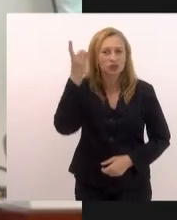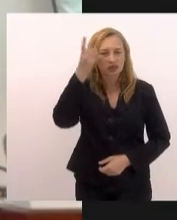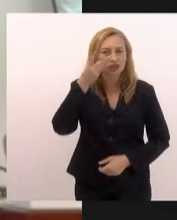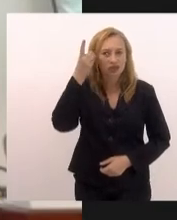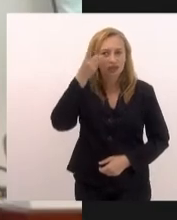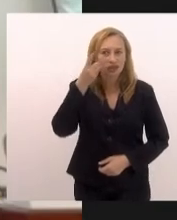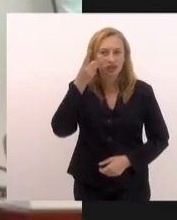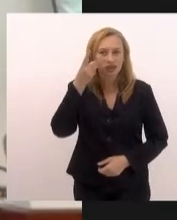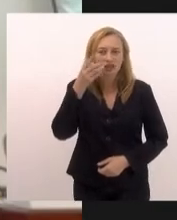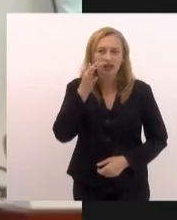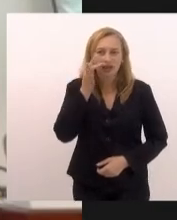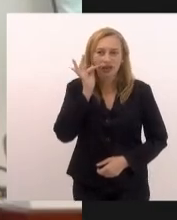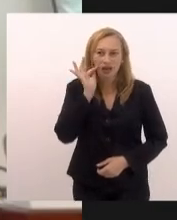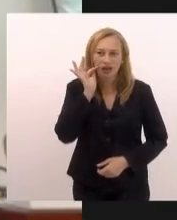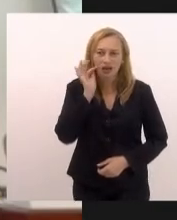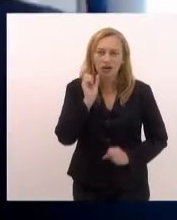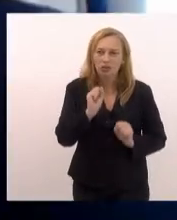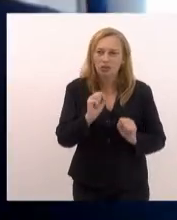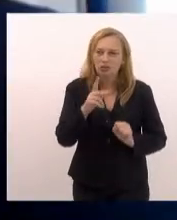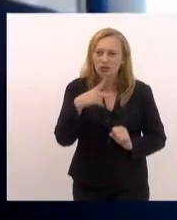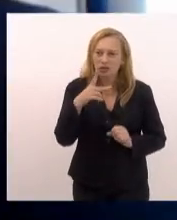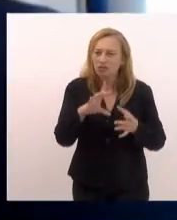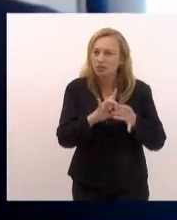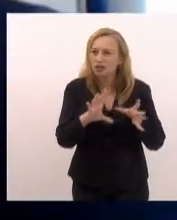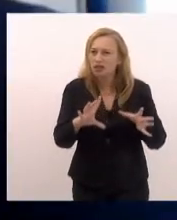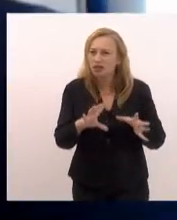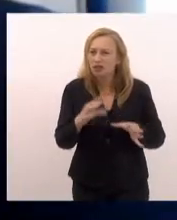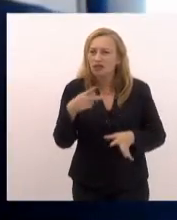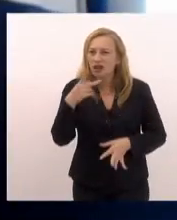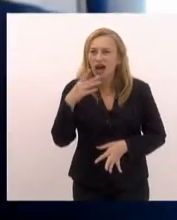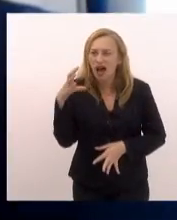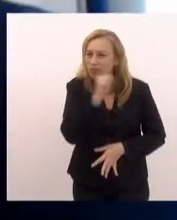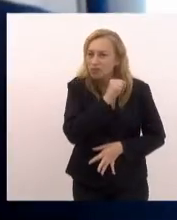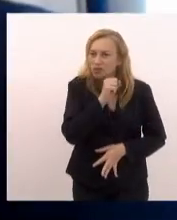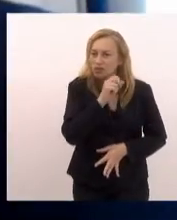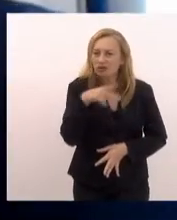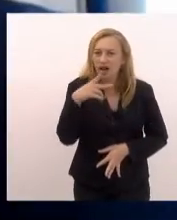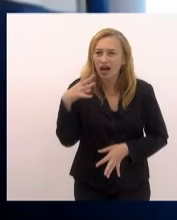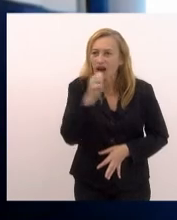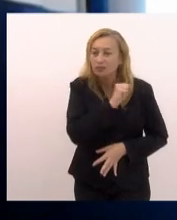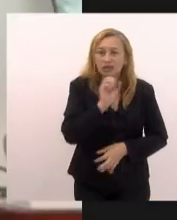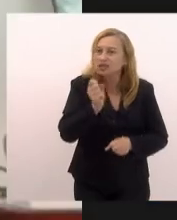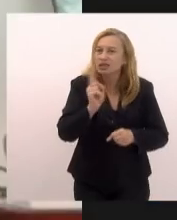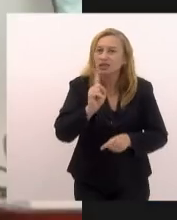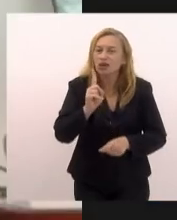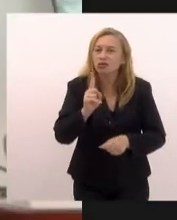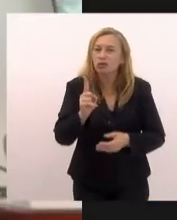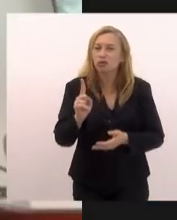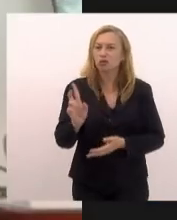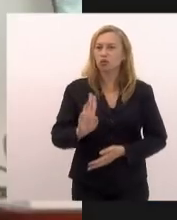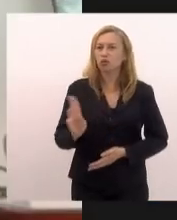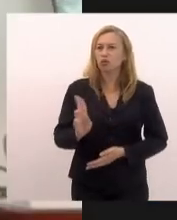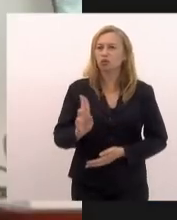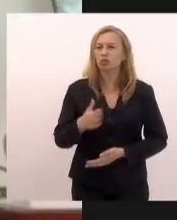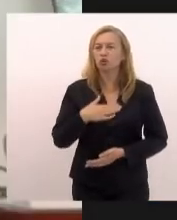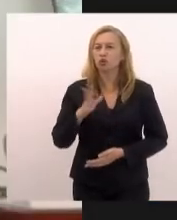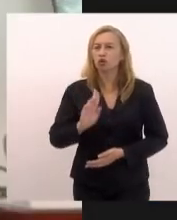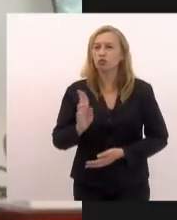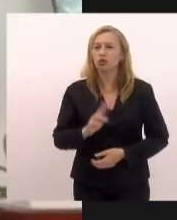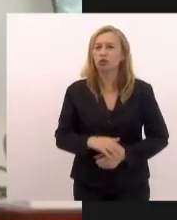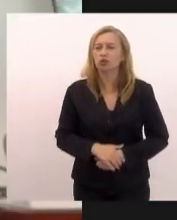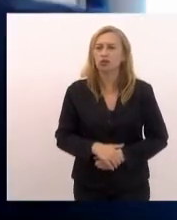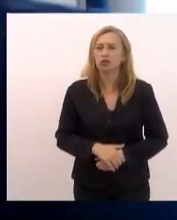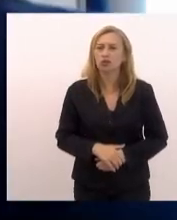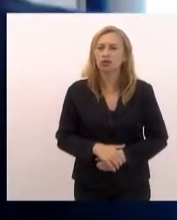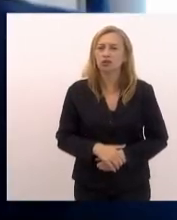Vossa Excelência puder me escrever aí. Eu não posso permitir, porque eu vou falar rapidinho. Deputado. Não, só para me escrever, deputado. Oi, deputado Rodrigo. Desculpa, eu não